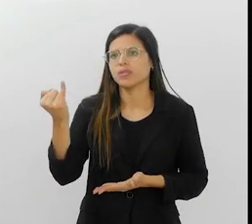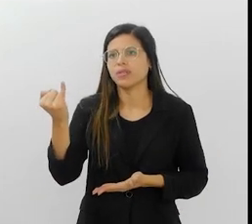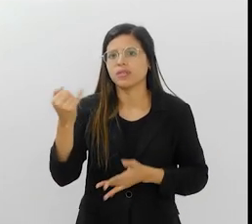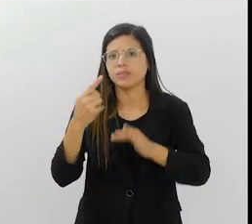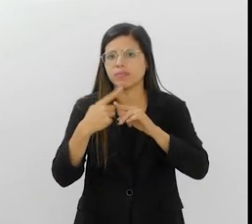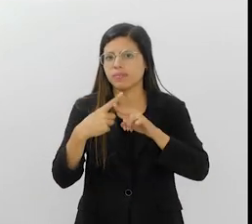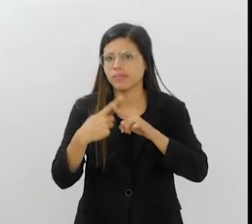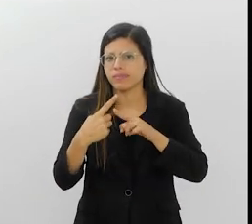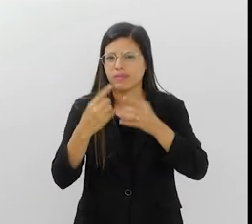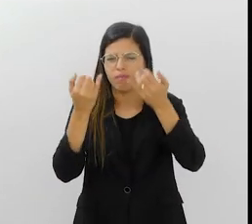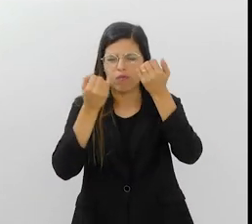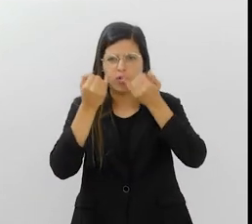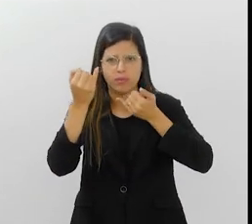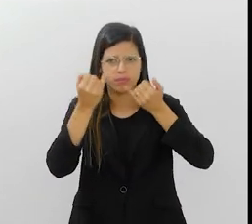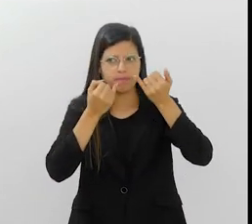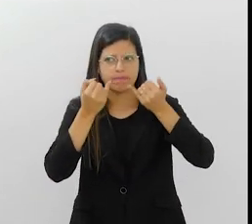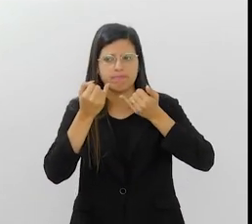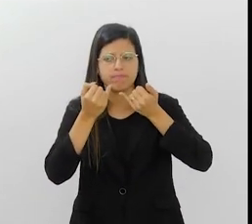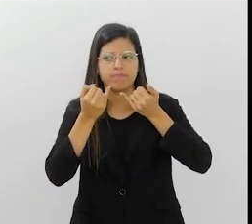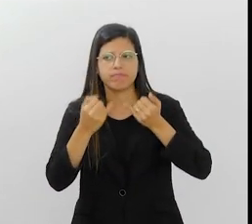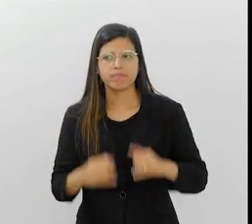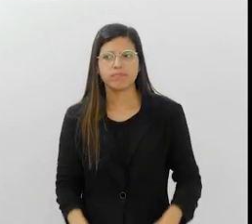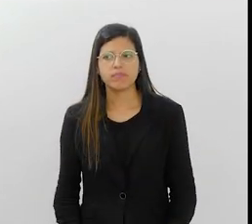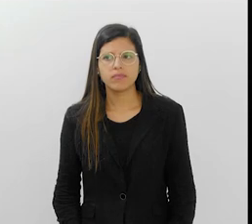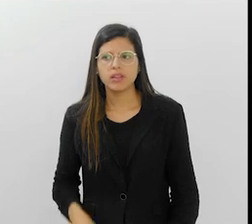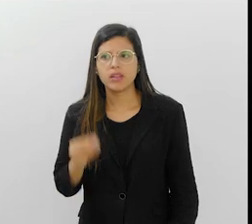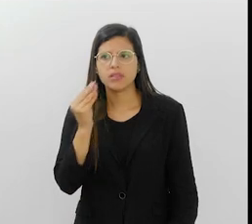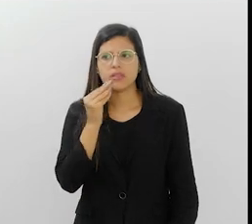porque, segundo informações,